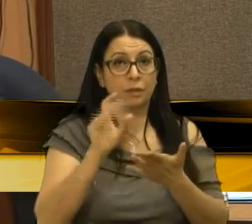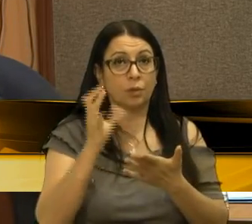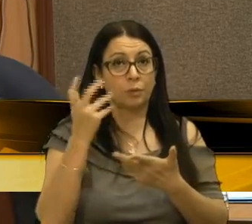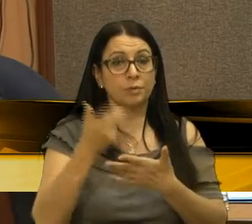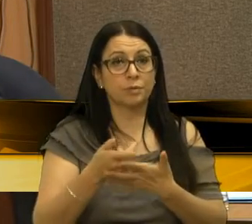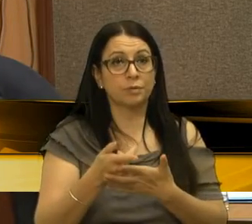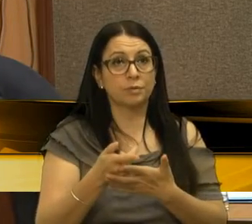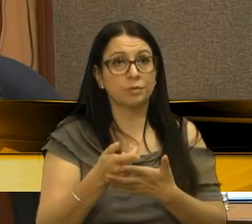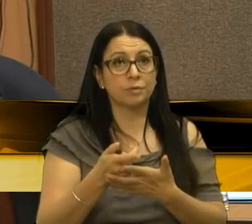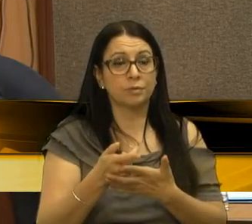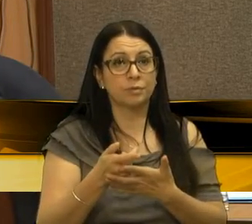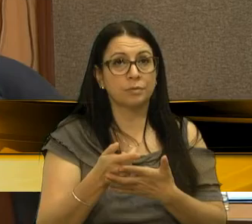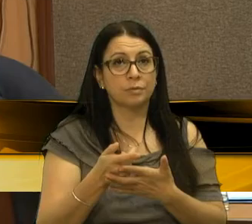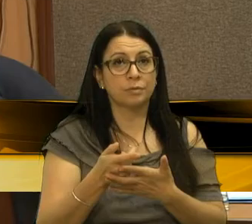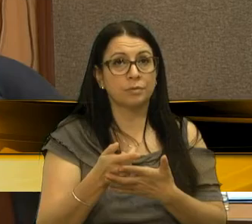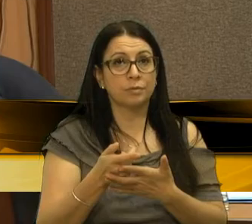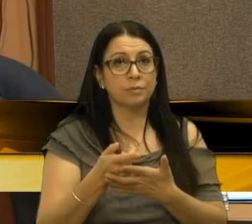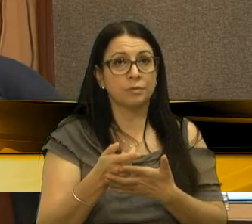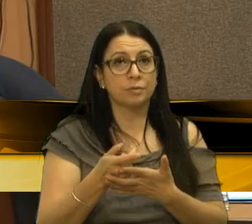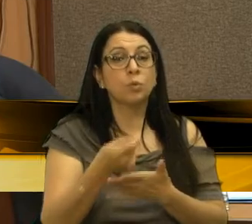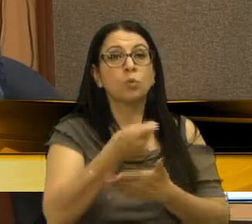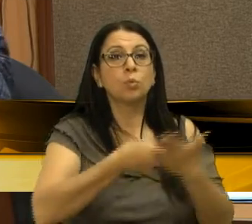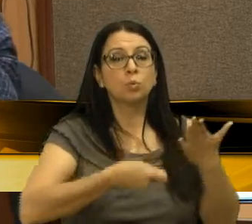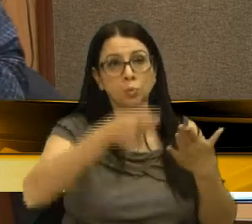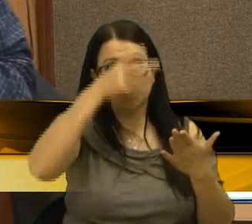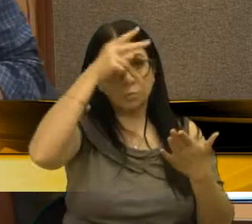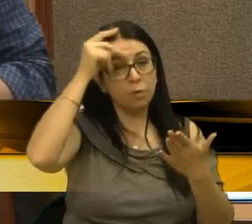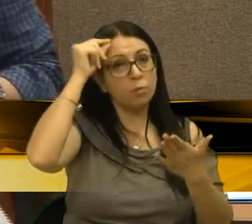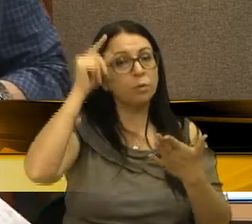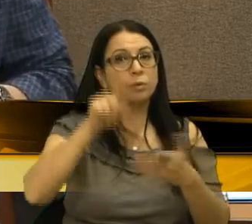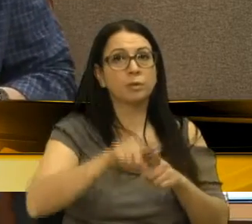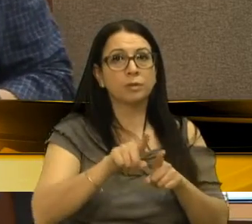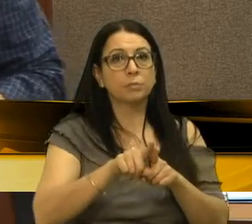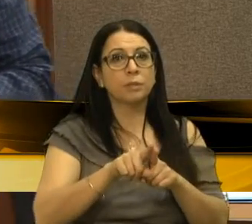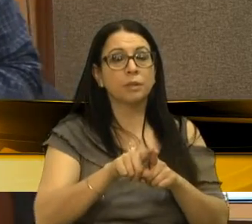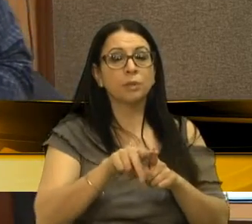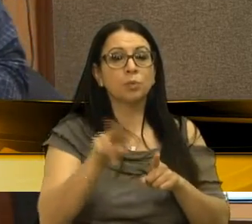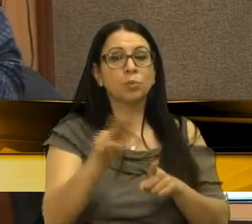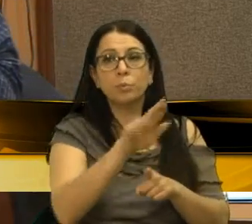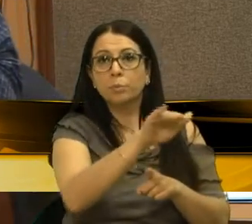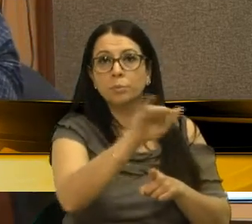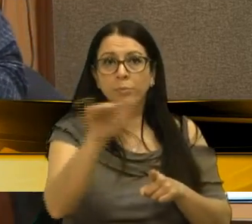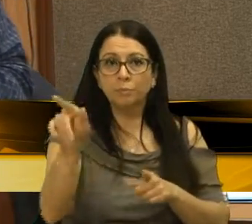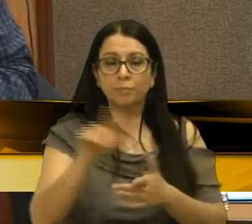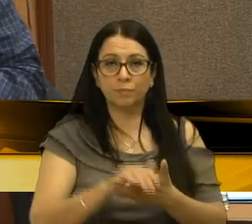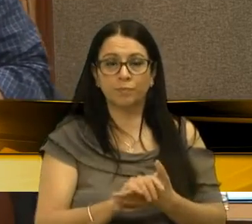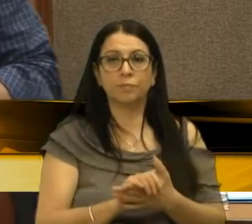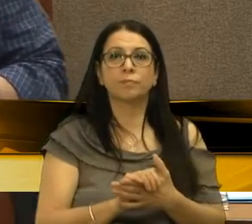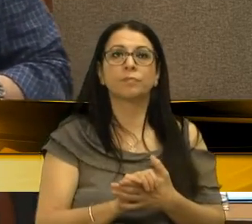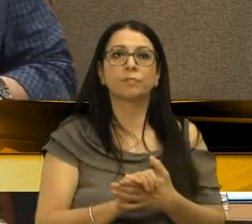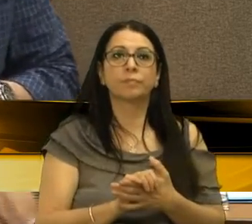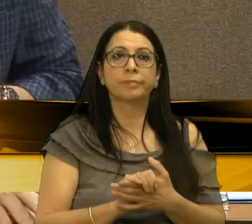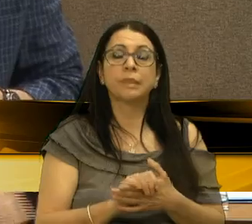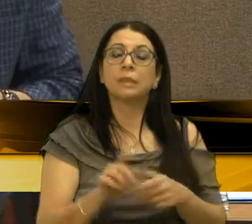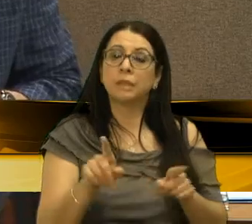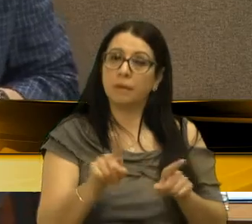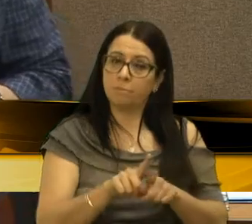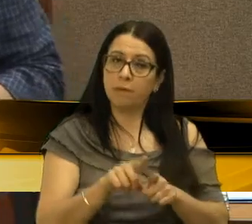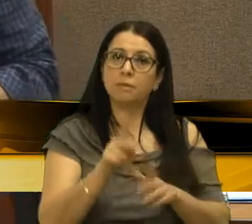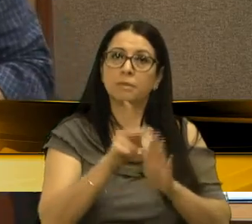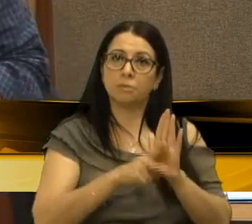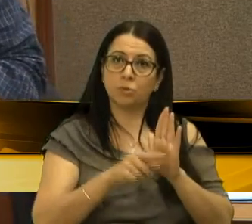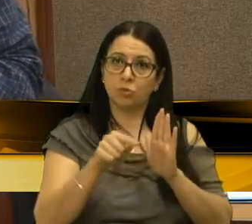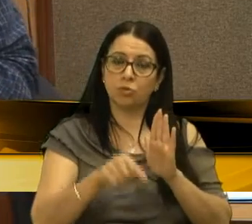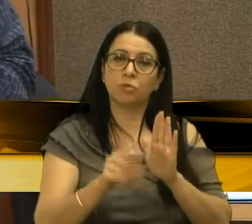o concurso público e a sua devida nomeação, né? Também nesse projeto,